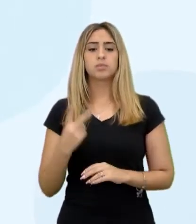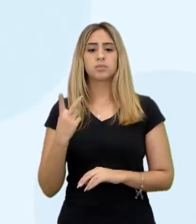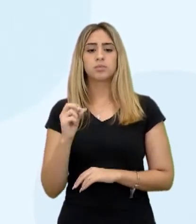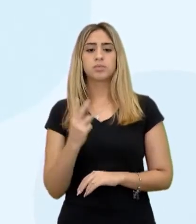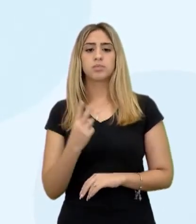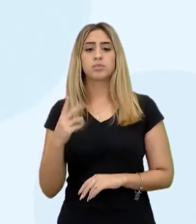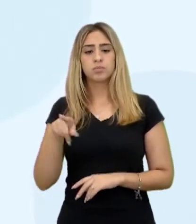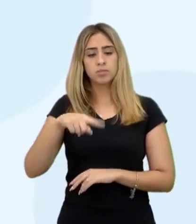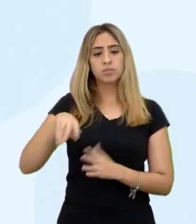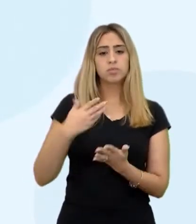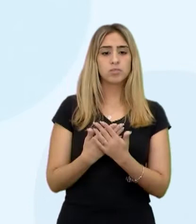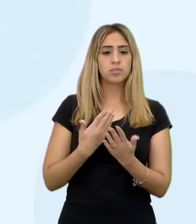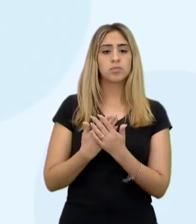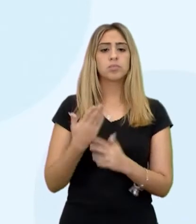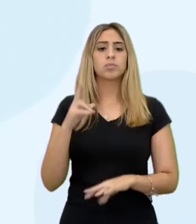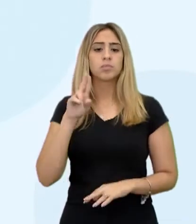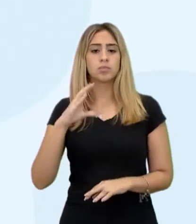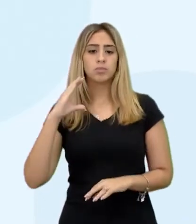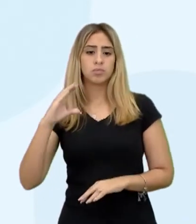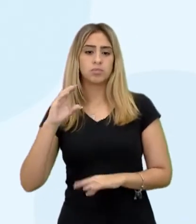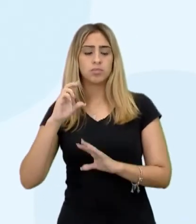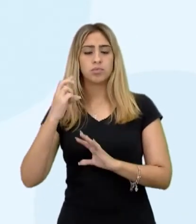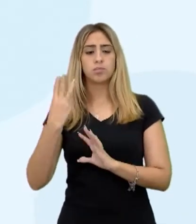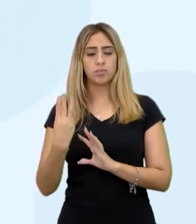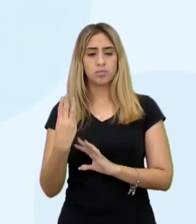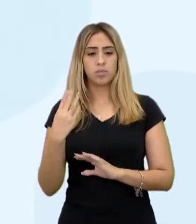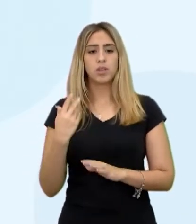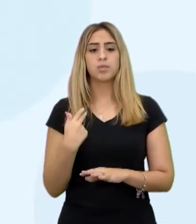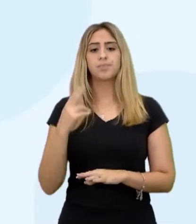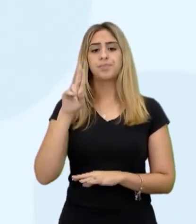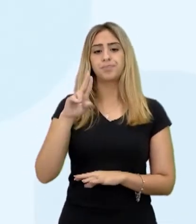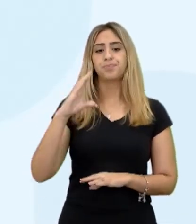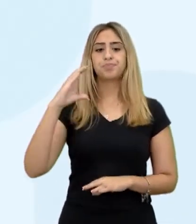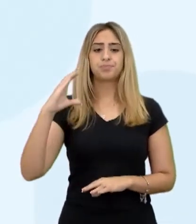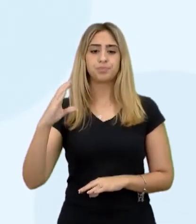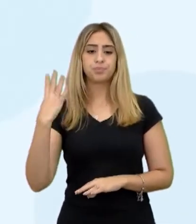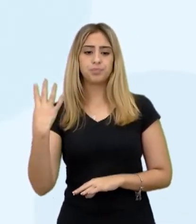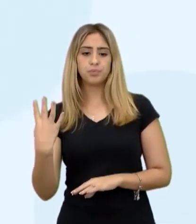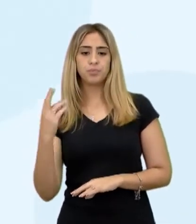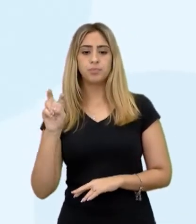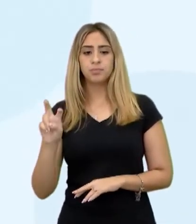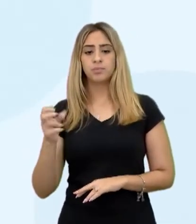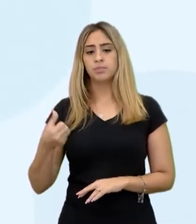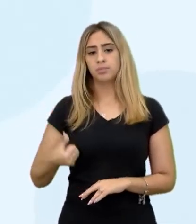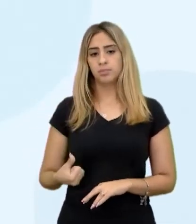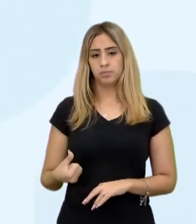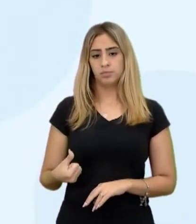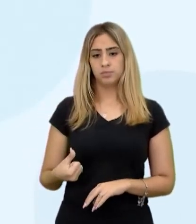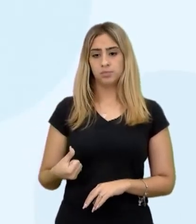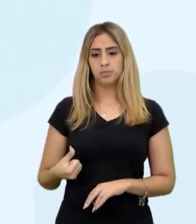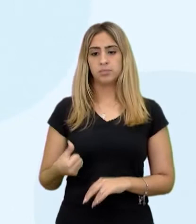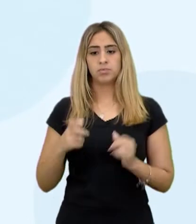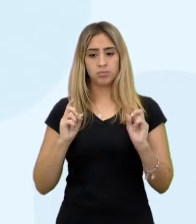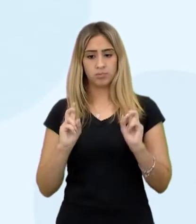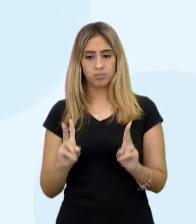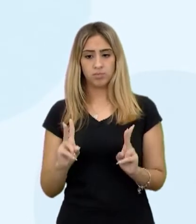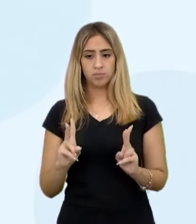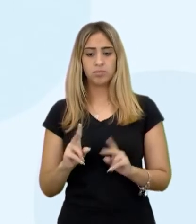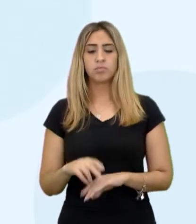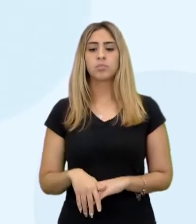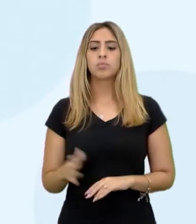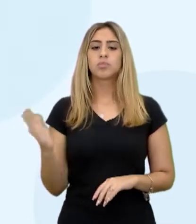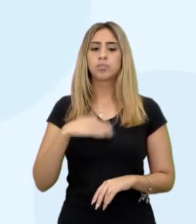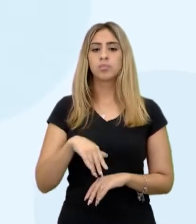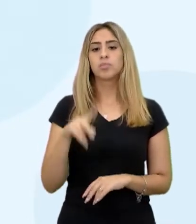vem, vocês vão estudar a unidade 3, unidade 4, 5 e 6. Está bem? Então,